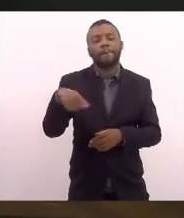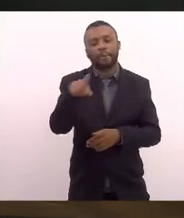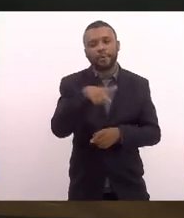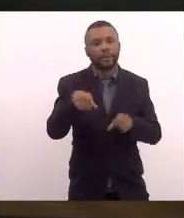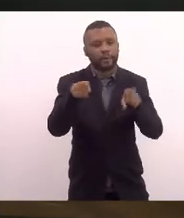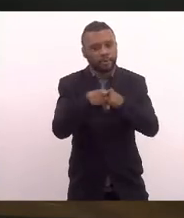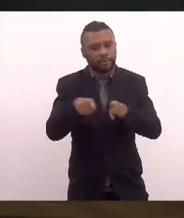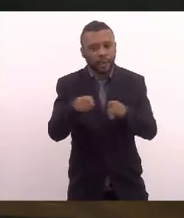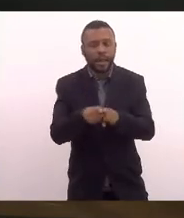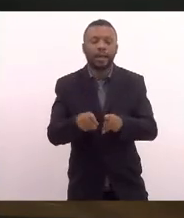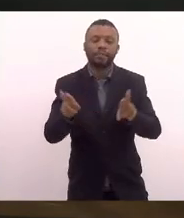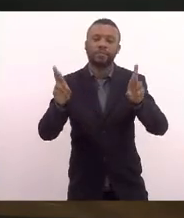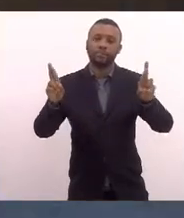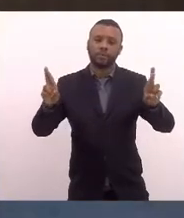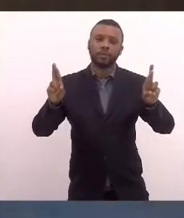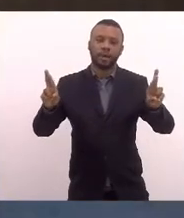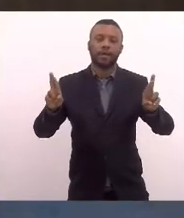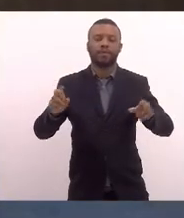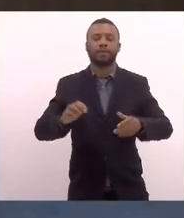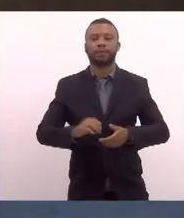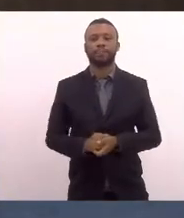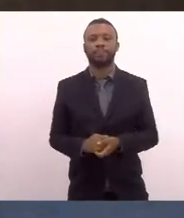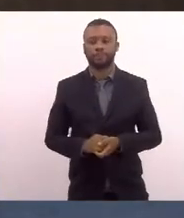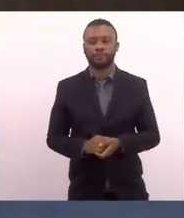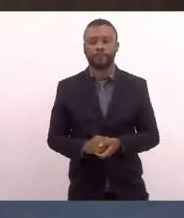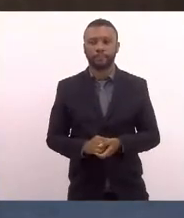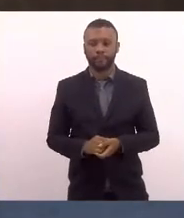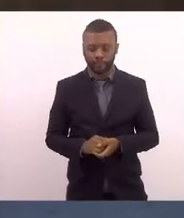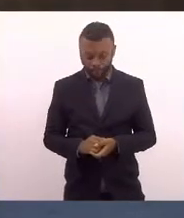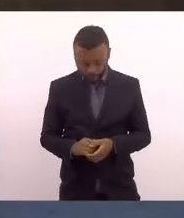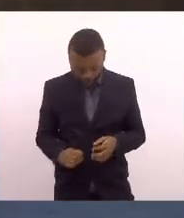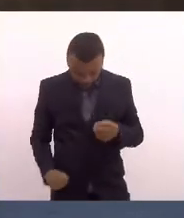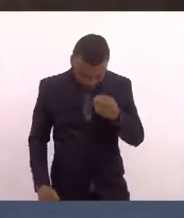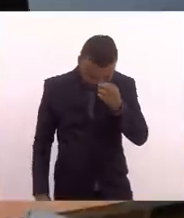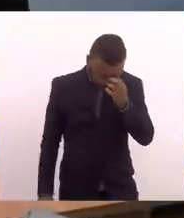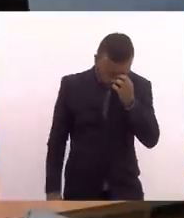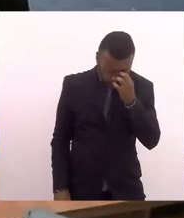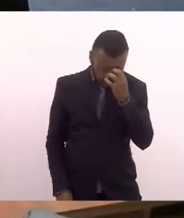e muito sucesso, enfermagem.